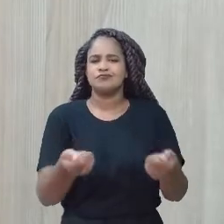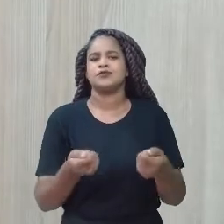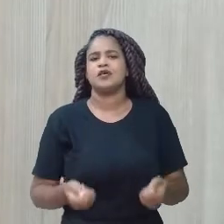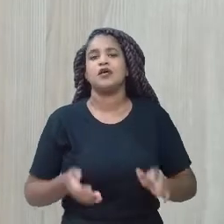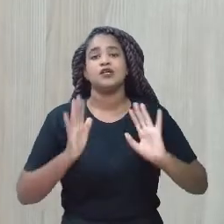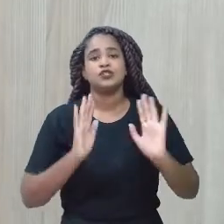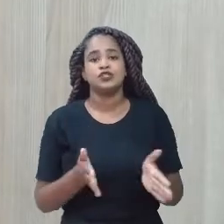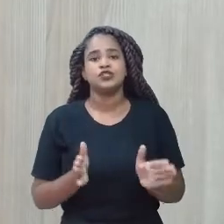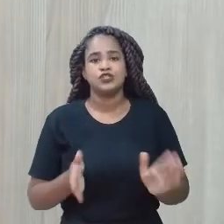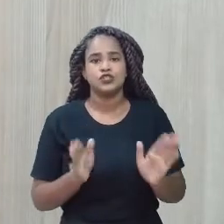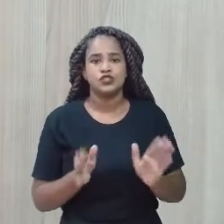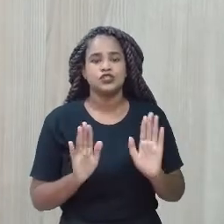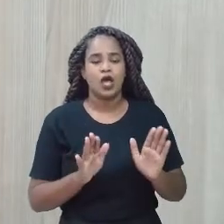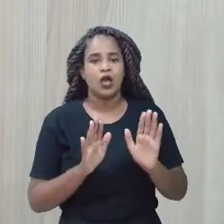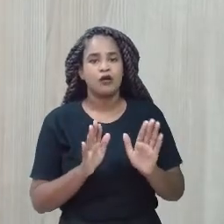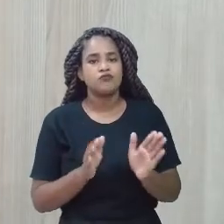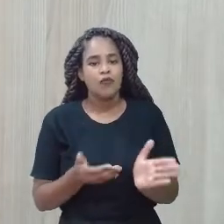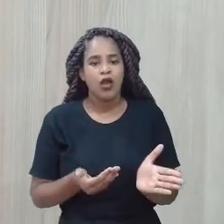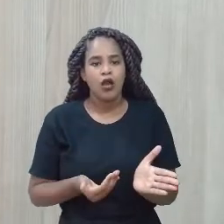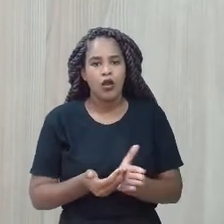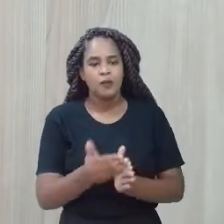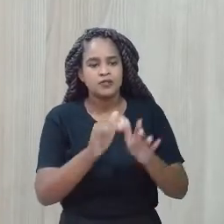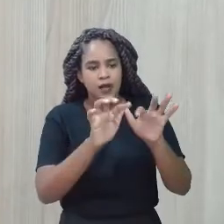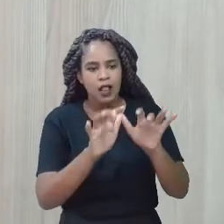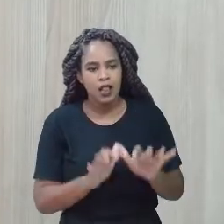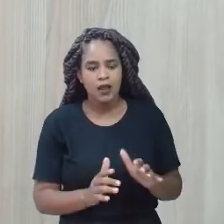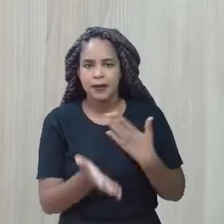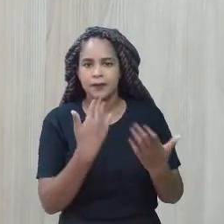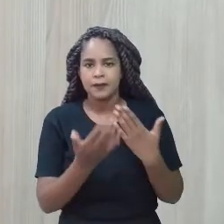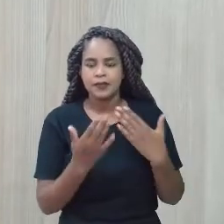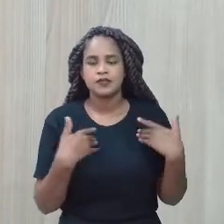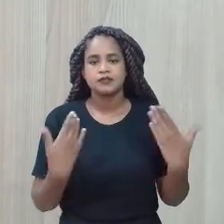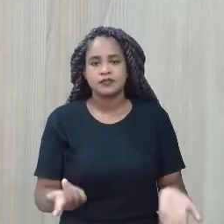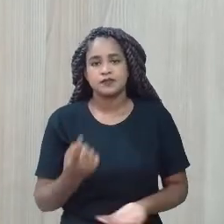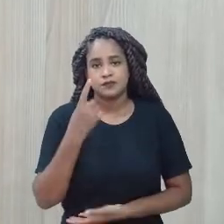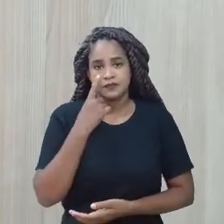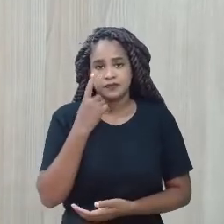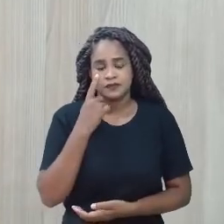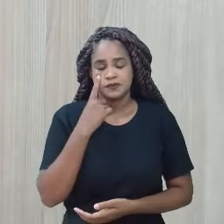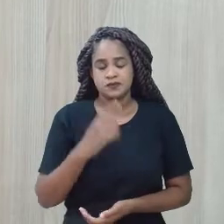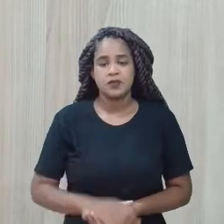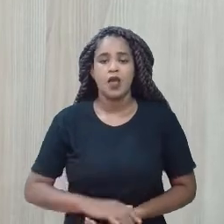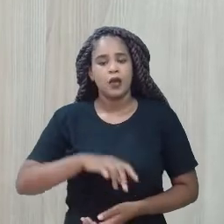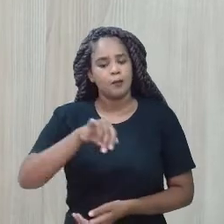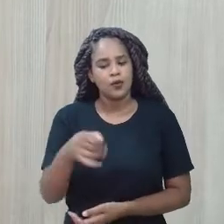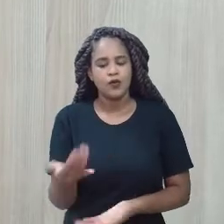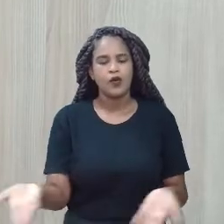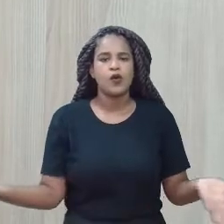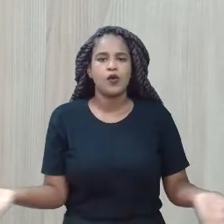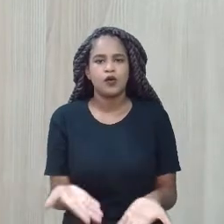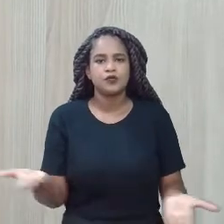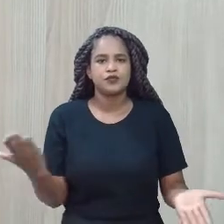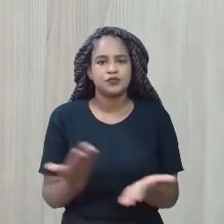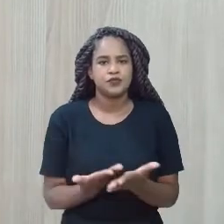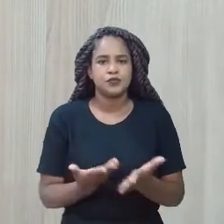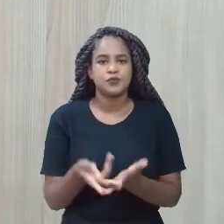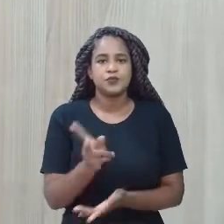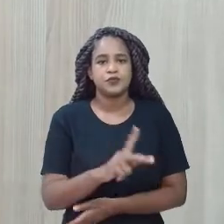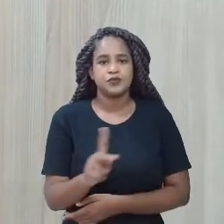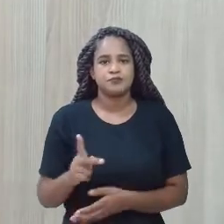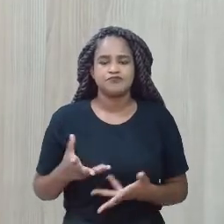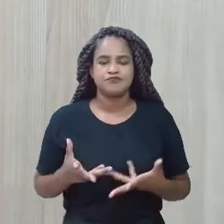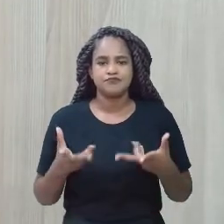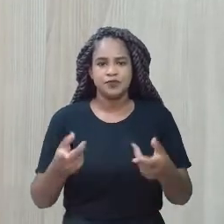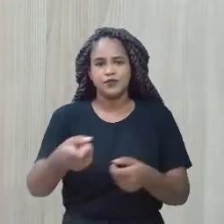aqui conectados muito antes da aula começar. Então, aproveitem a aula de hoje dessa professora maravilhosa, que eu sei que